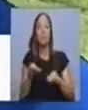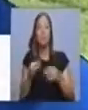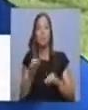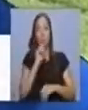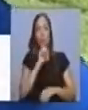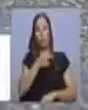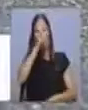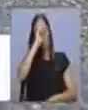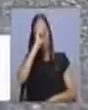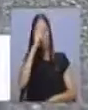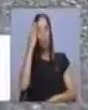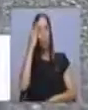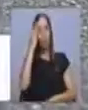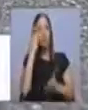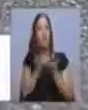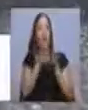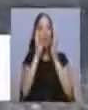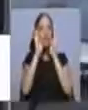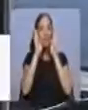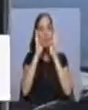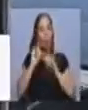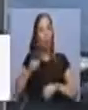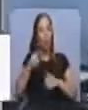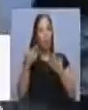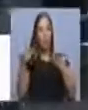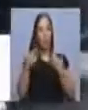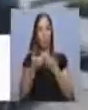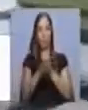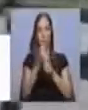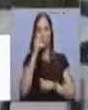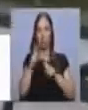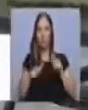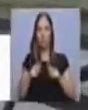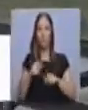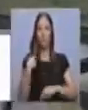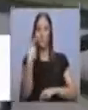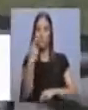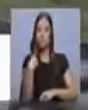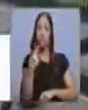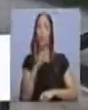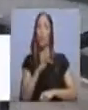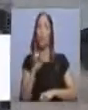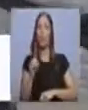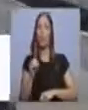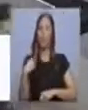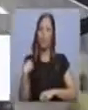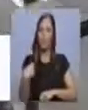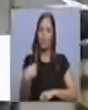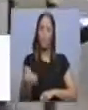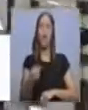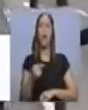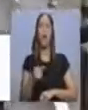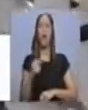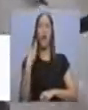respeitoso, dar a atenção devida. São mais de 40 viagens todos os dias. Há 3